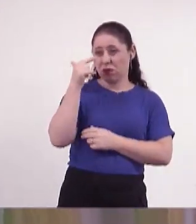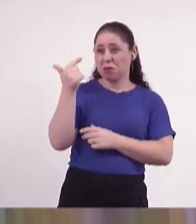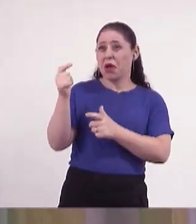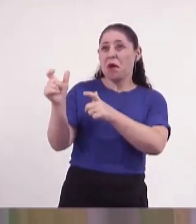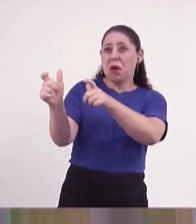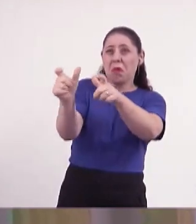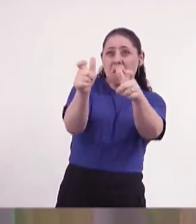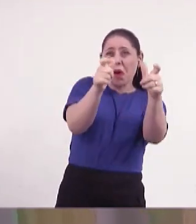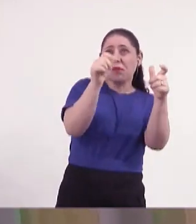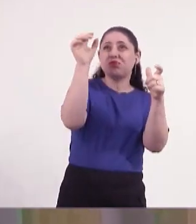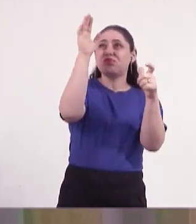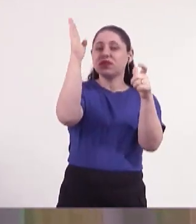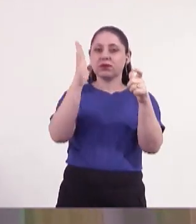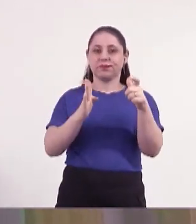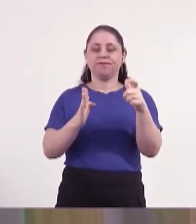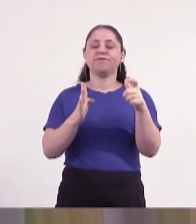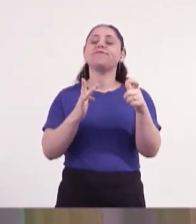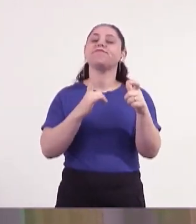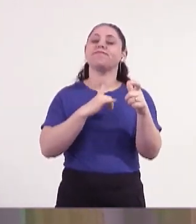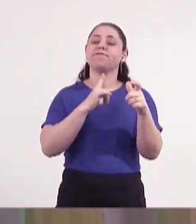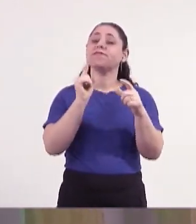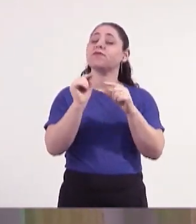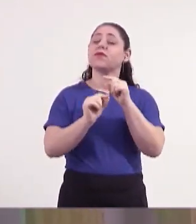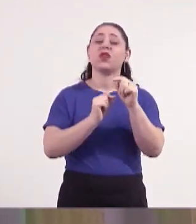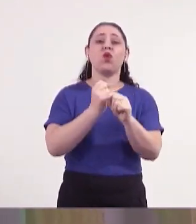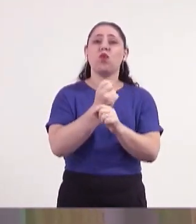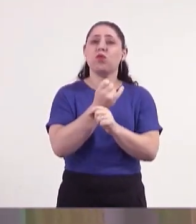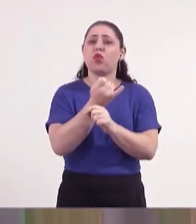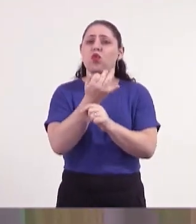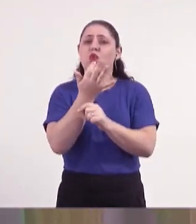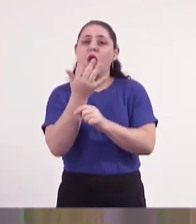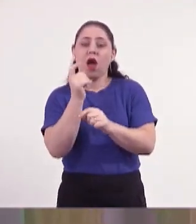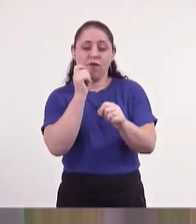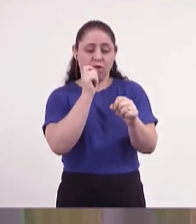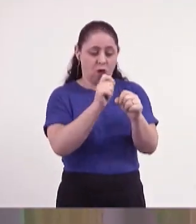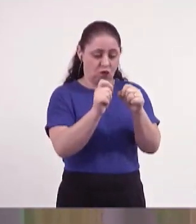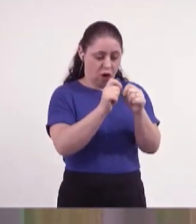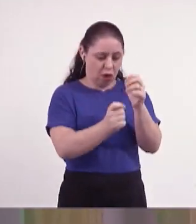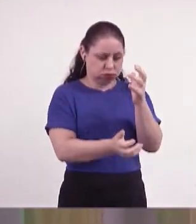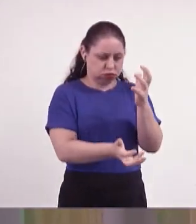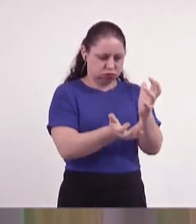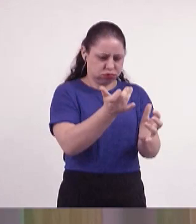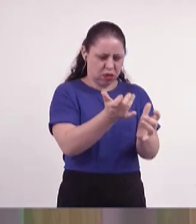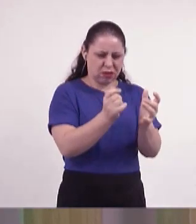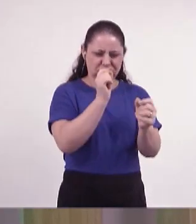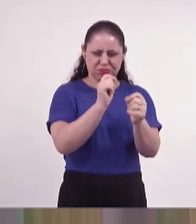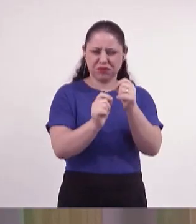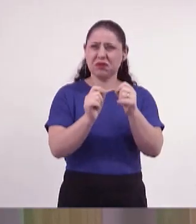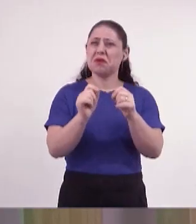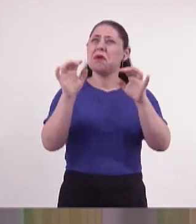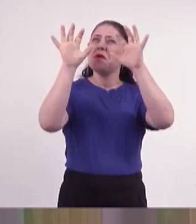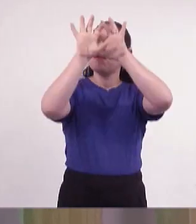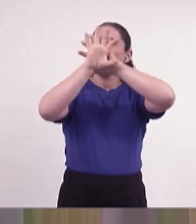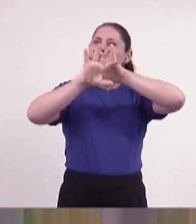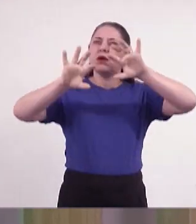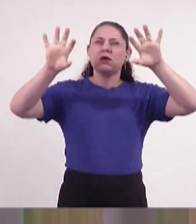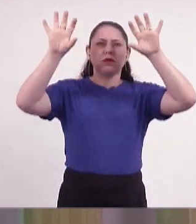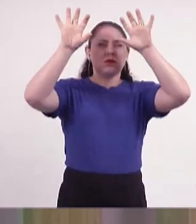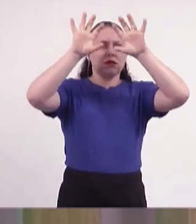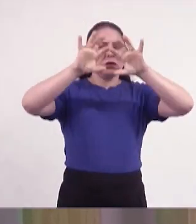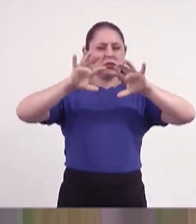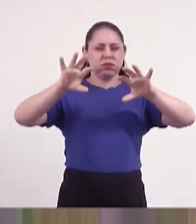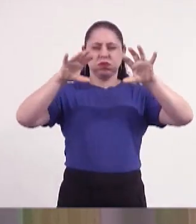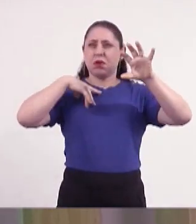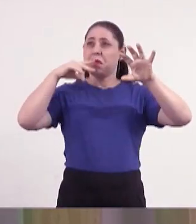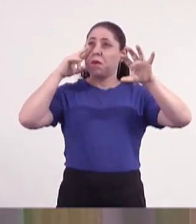Sul, mas em todo o Brasil, a quantidade de focos de incêndio e essa fumaça que tem, até